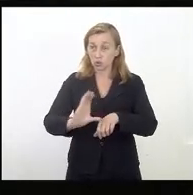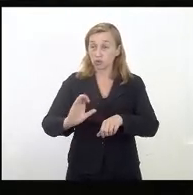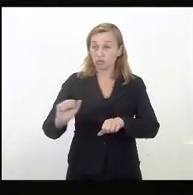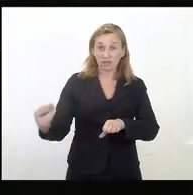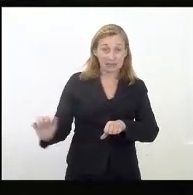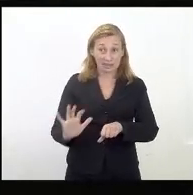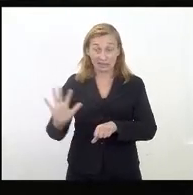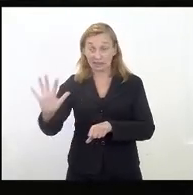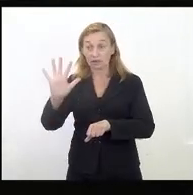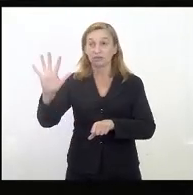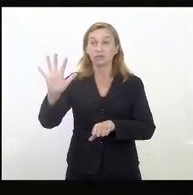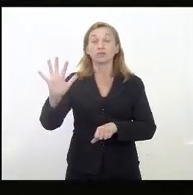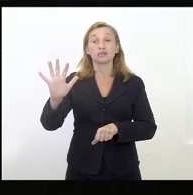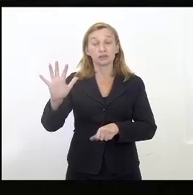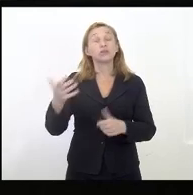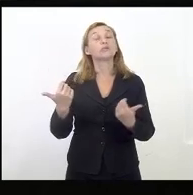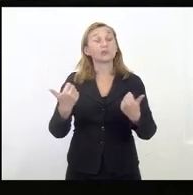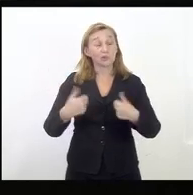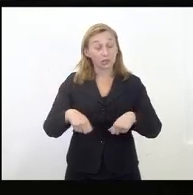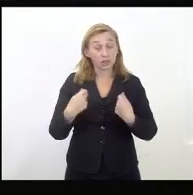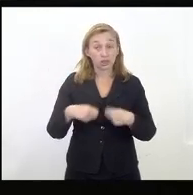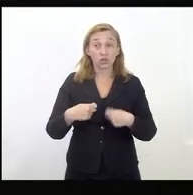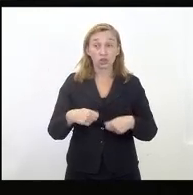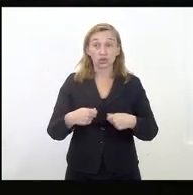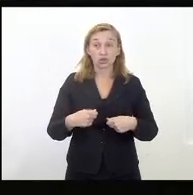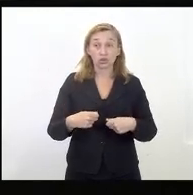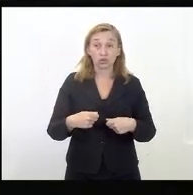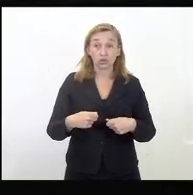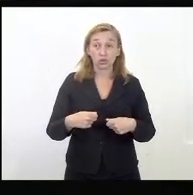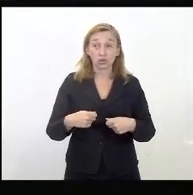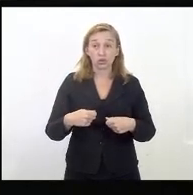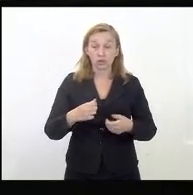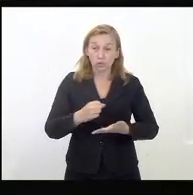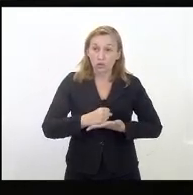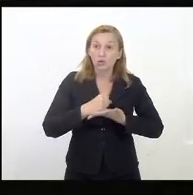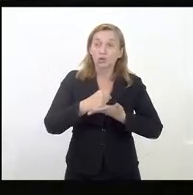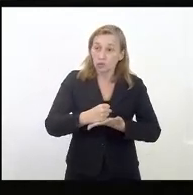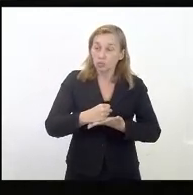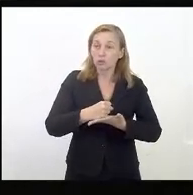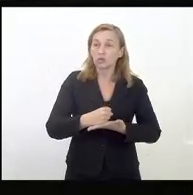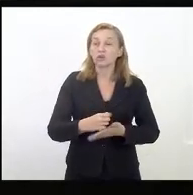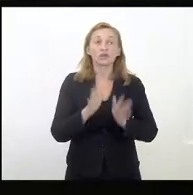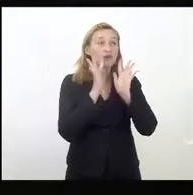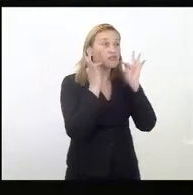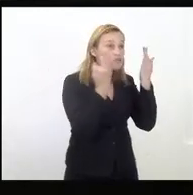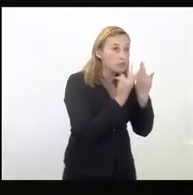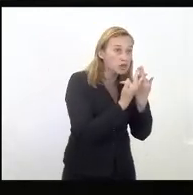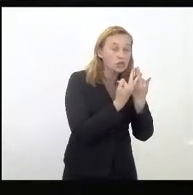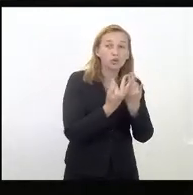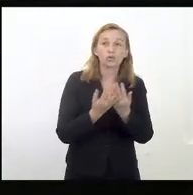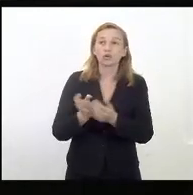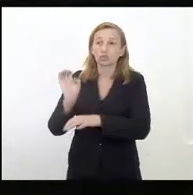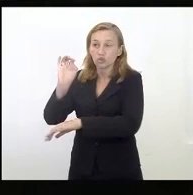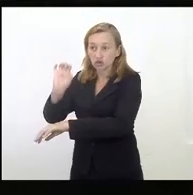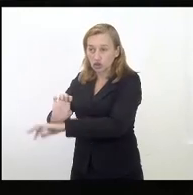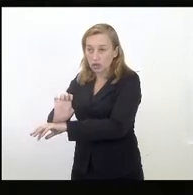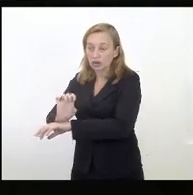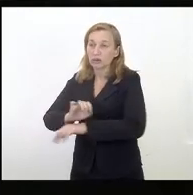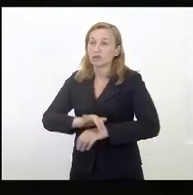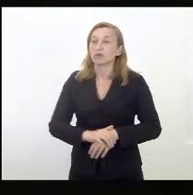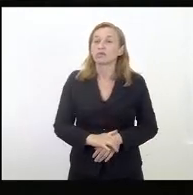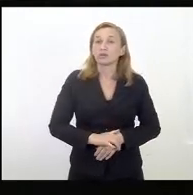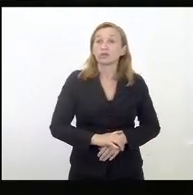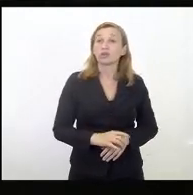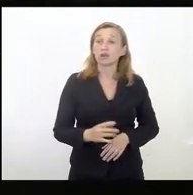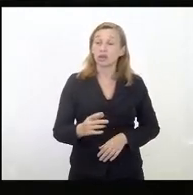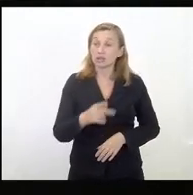muito caros e eles precisam de uma porte de um suporte seja da família ou seja do estado para